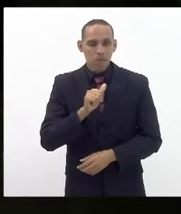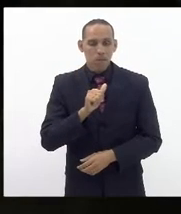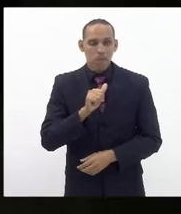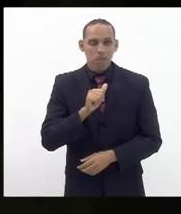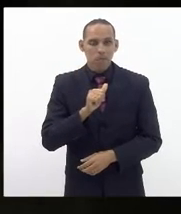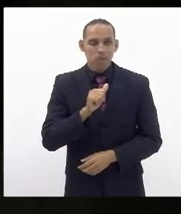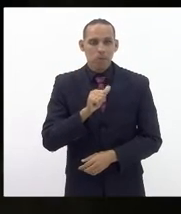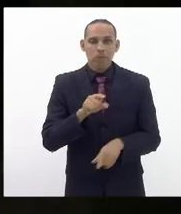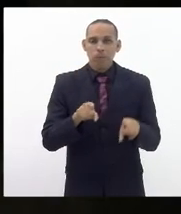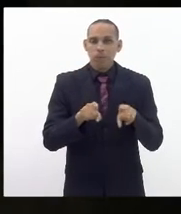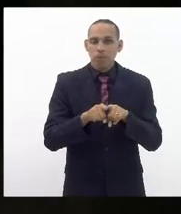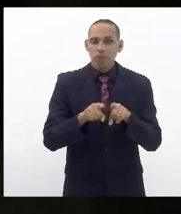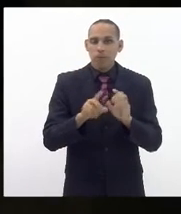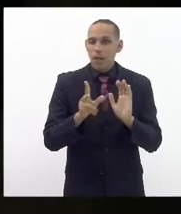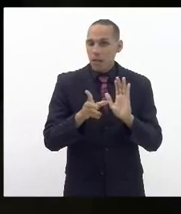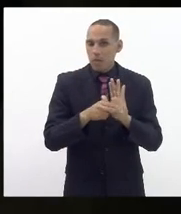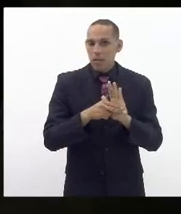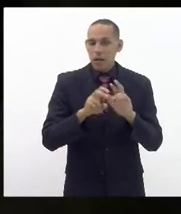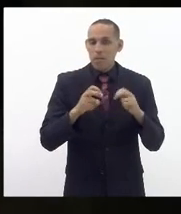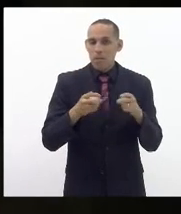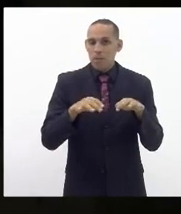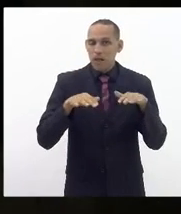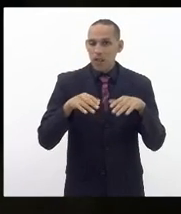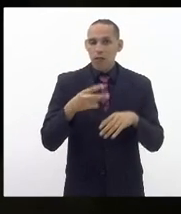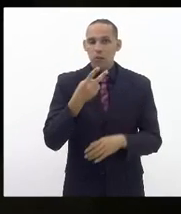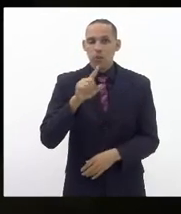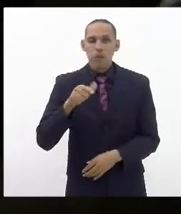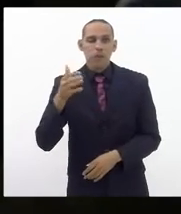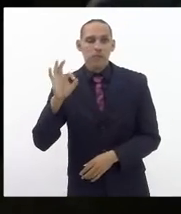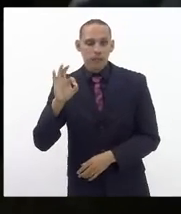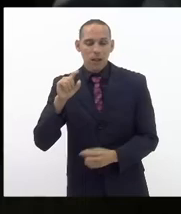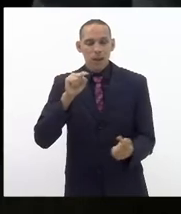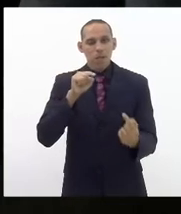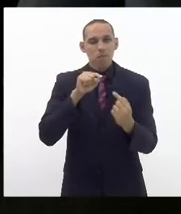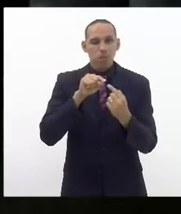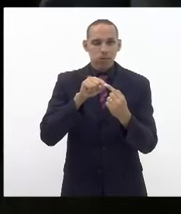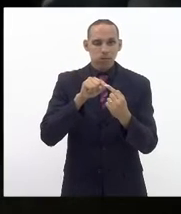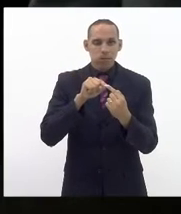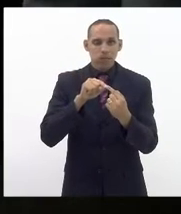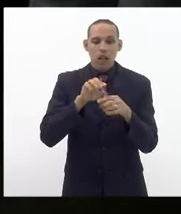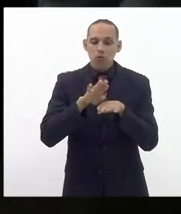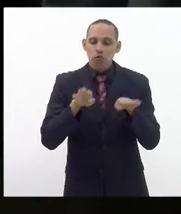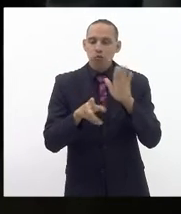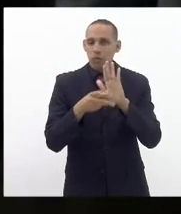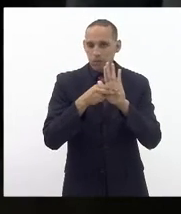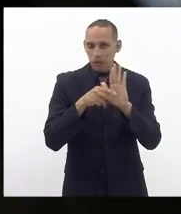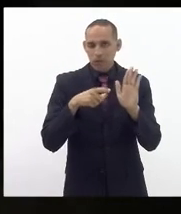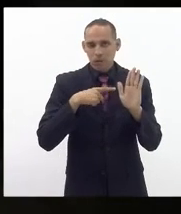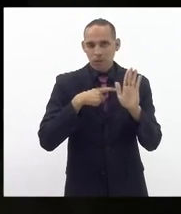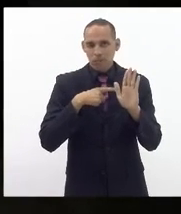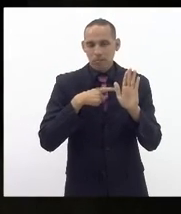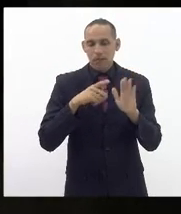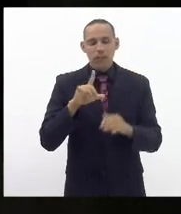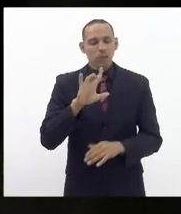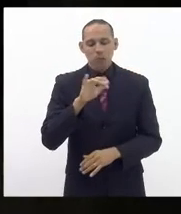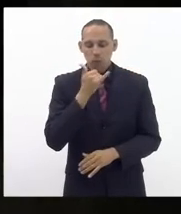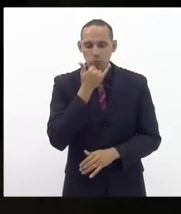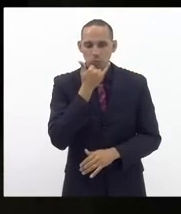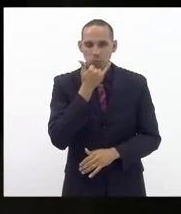Emendas de plenário 2 e 10, favorável com subemenda. Não.